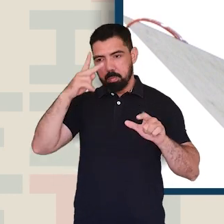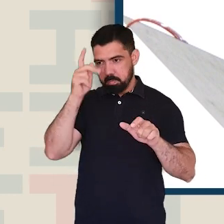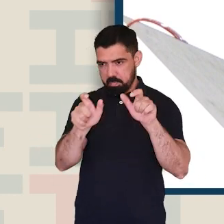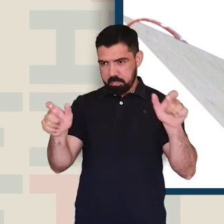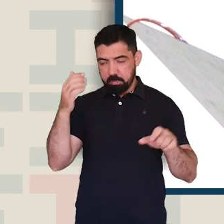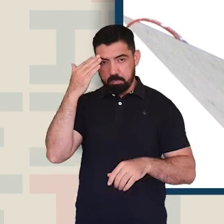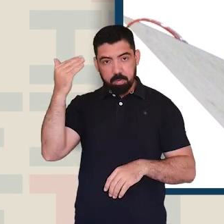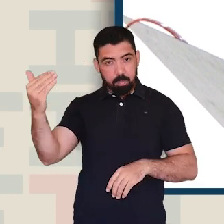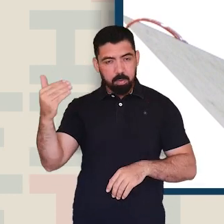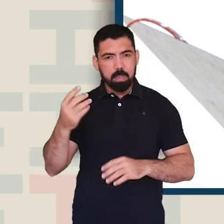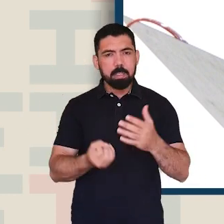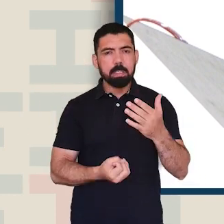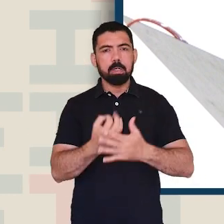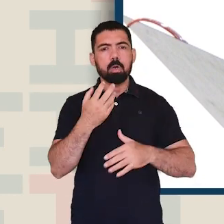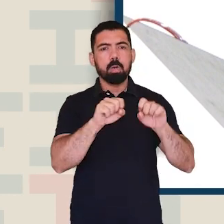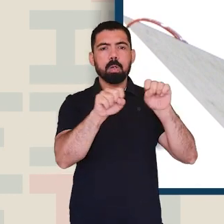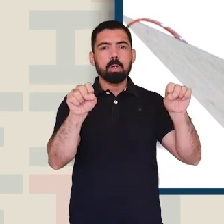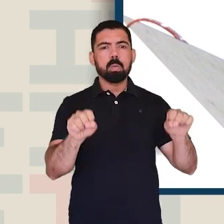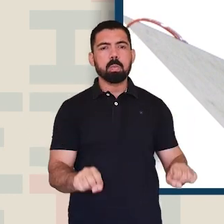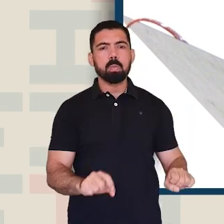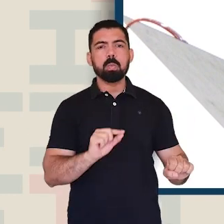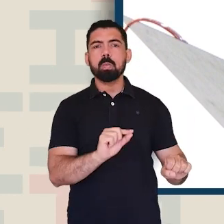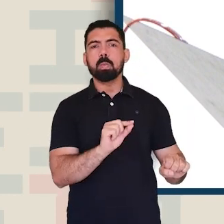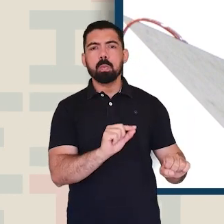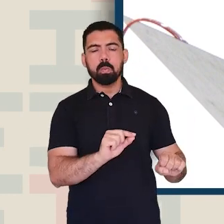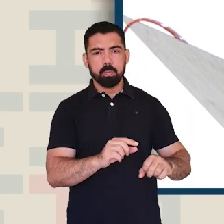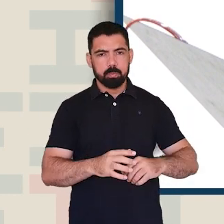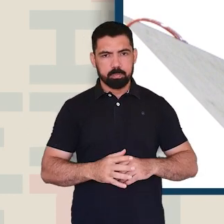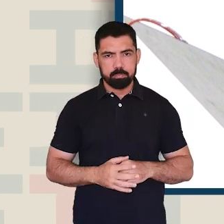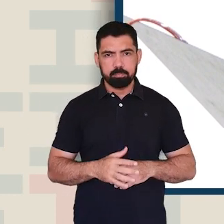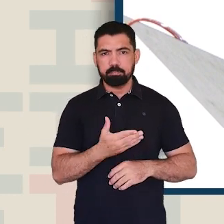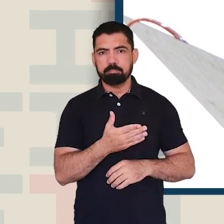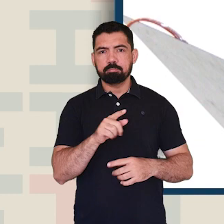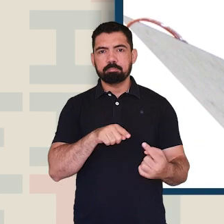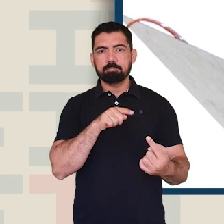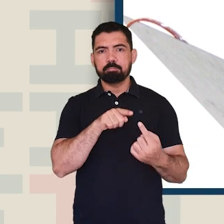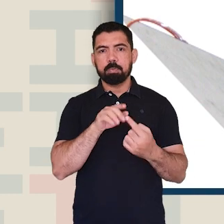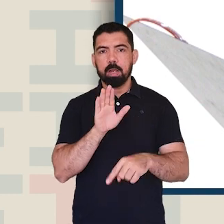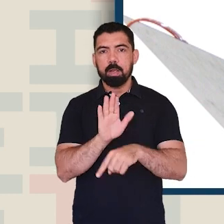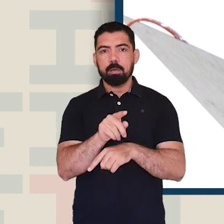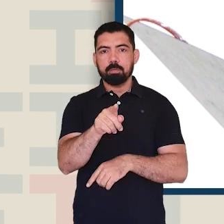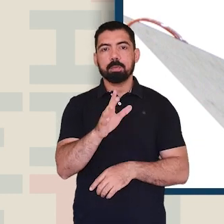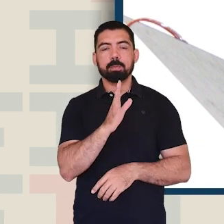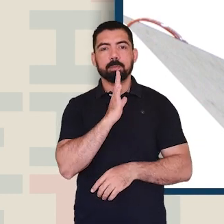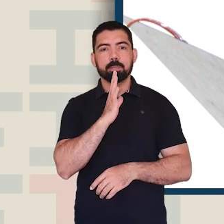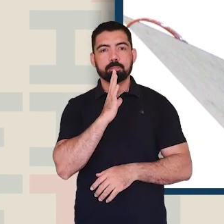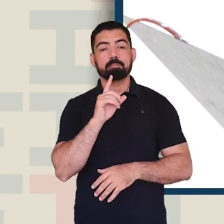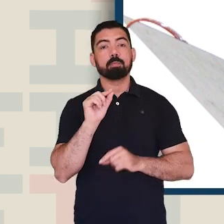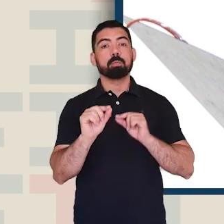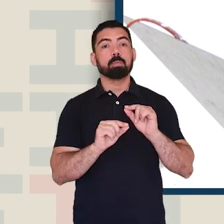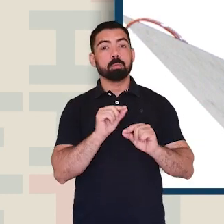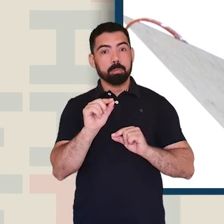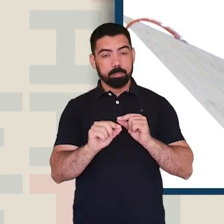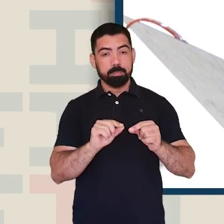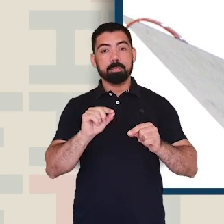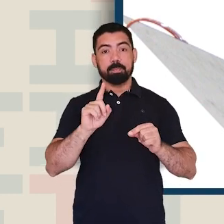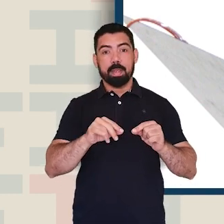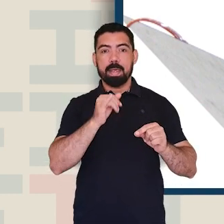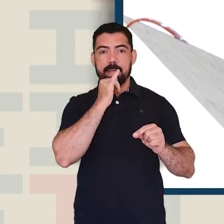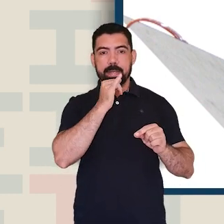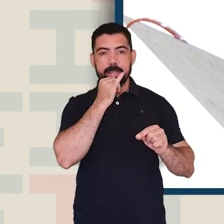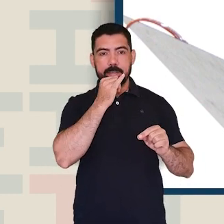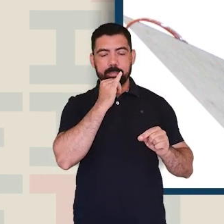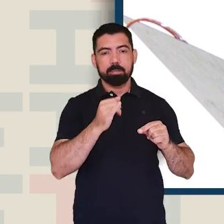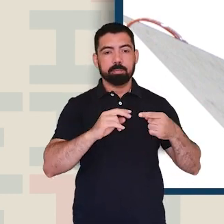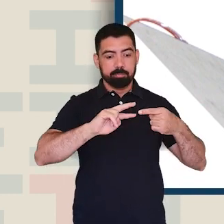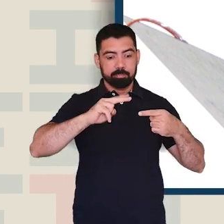mais, criaram um sistema principalmente para você identificar escalas, né, as digitações de